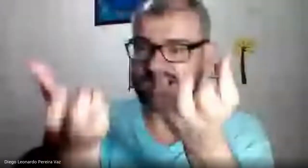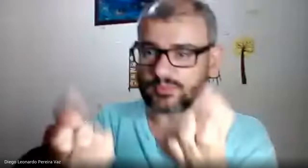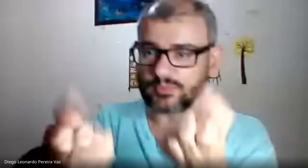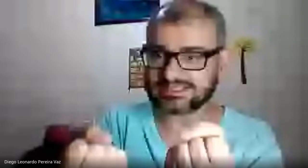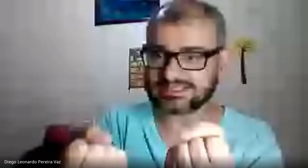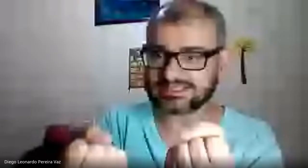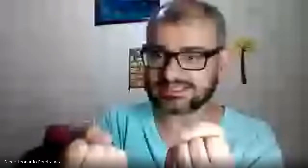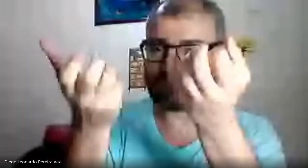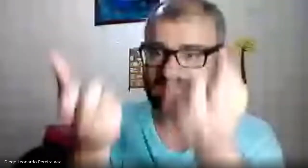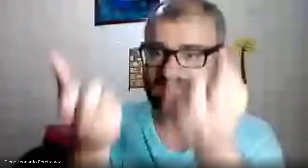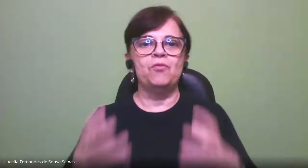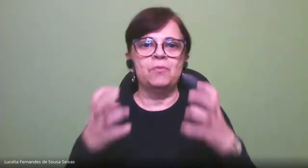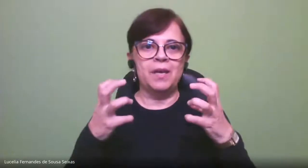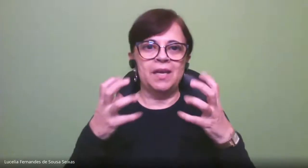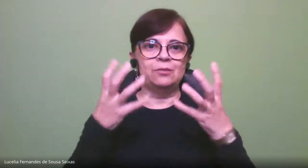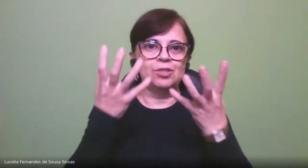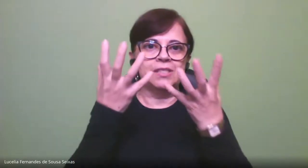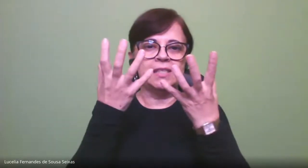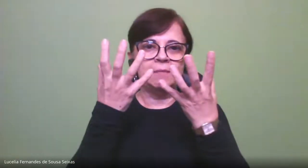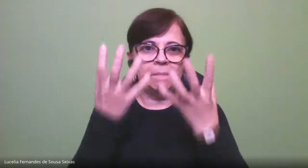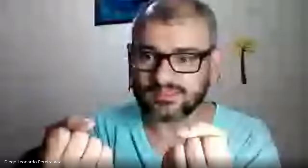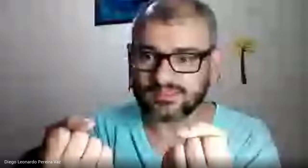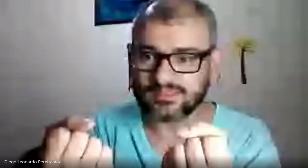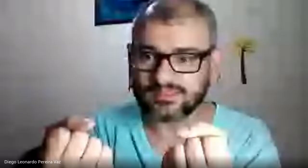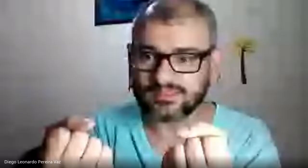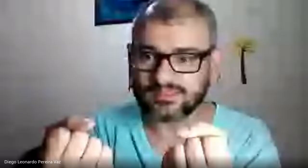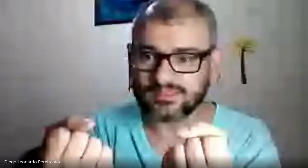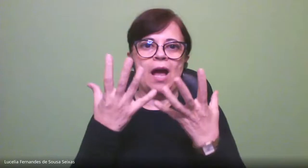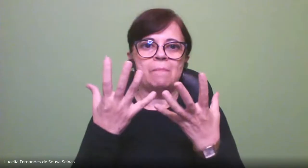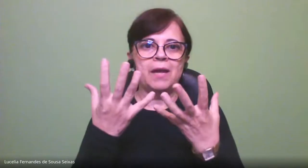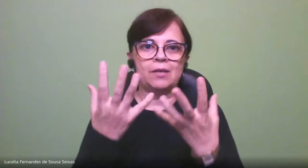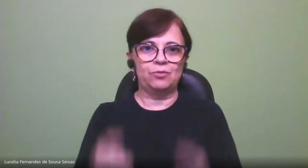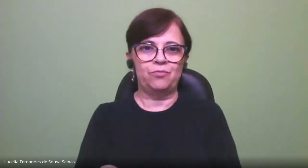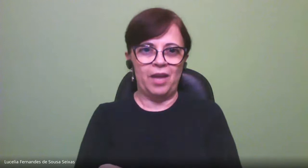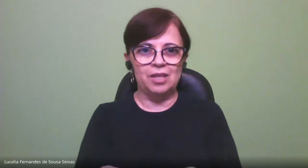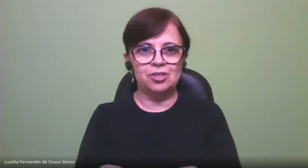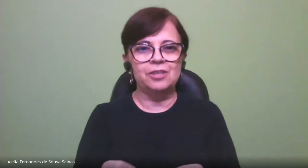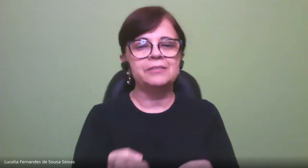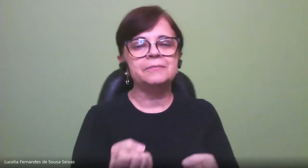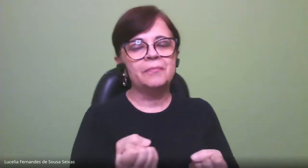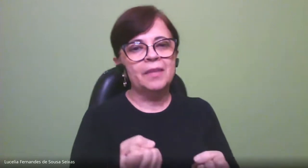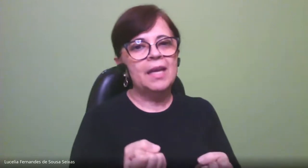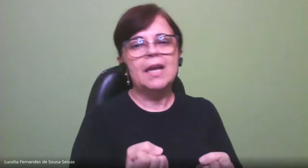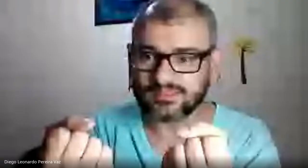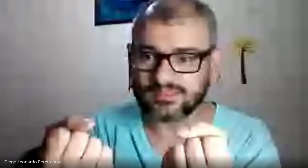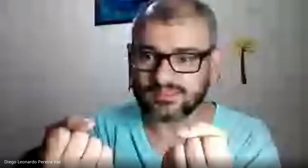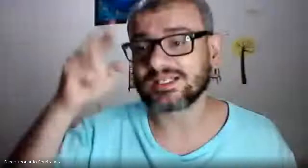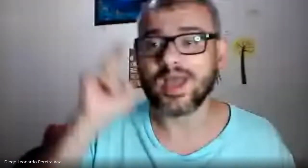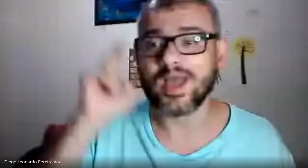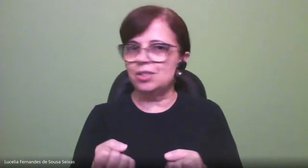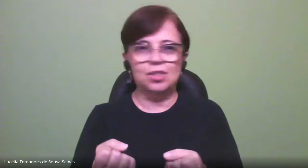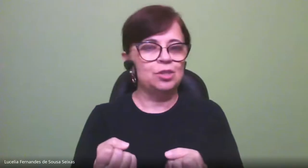Não aceito. É pelo movimento de cima para baixo, aberto e fecha.